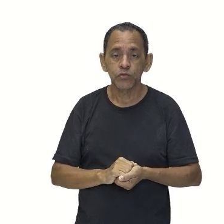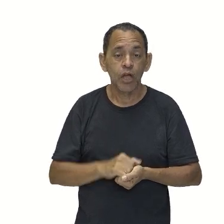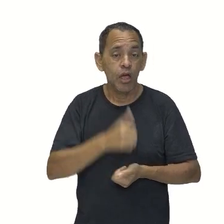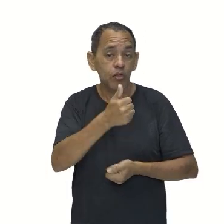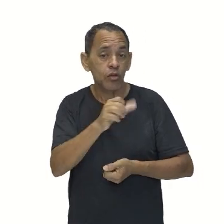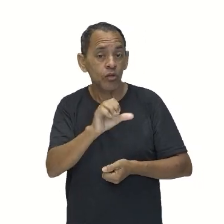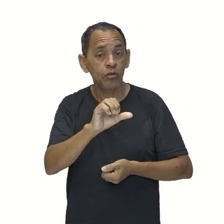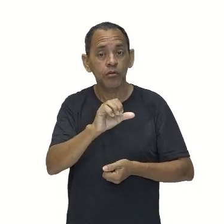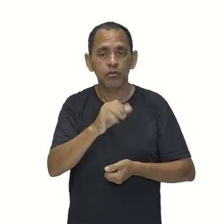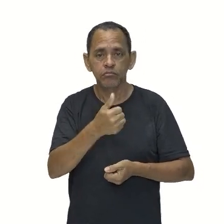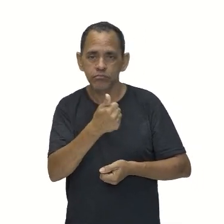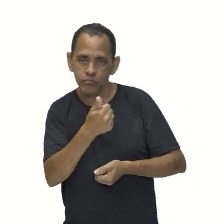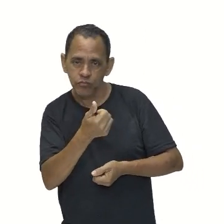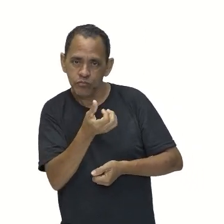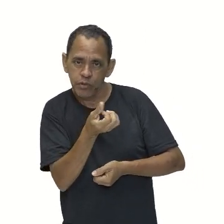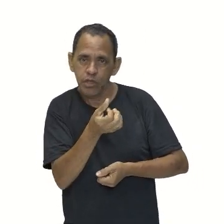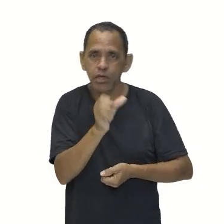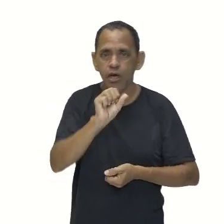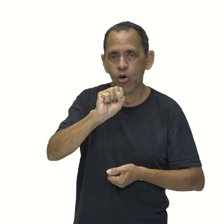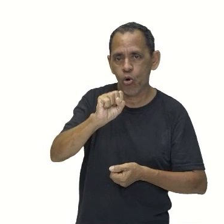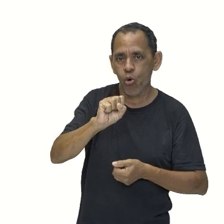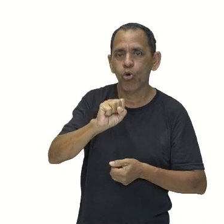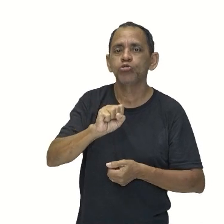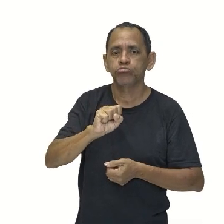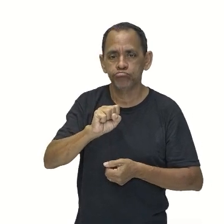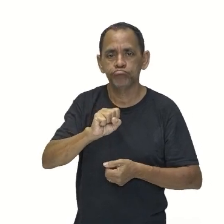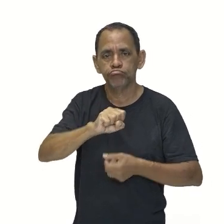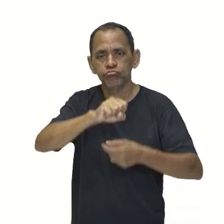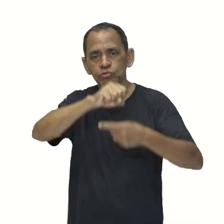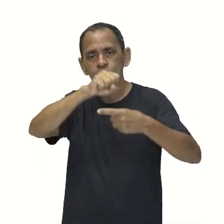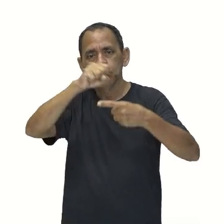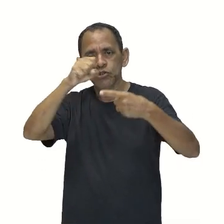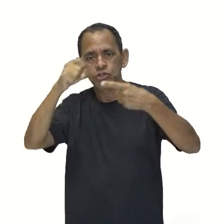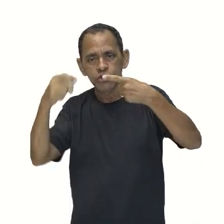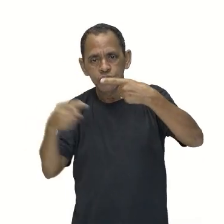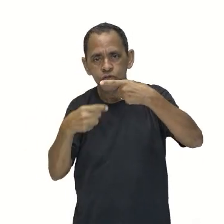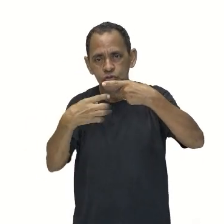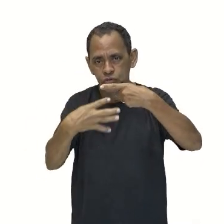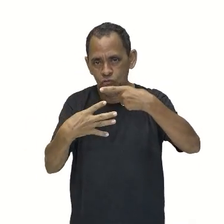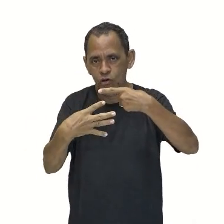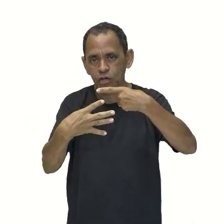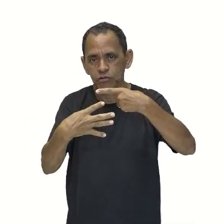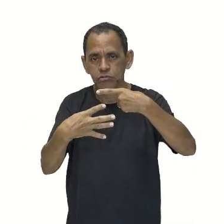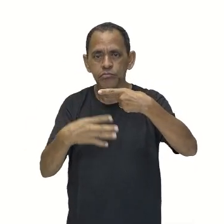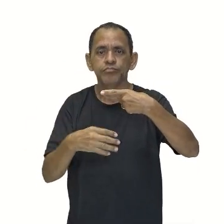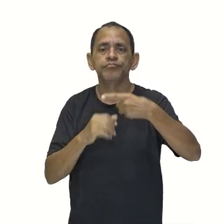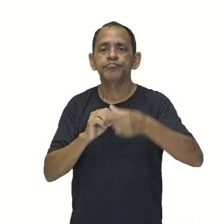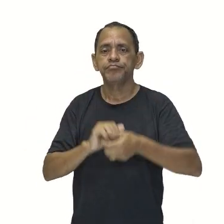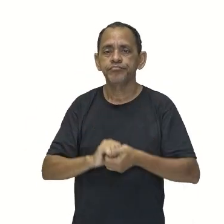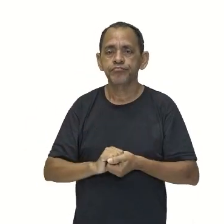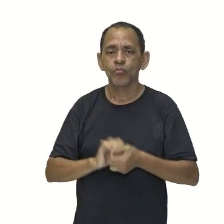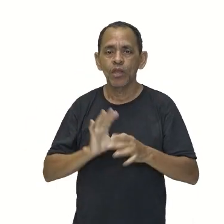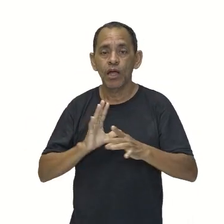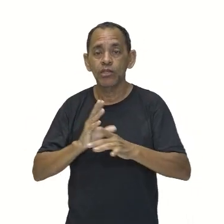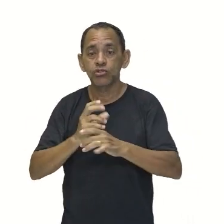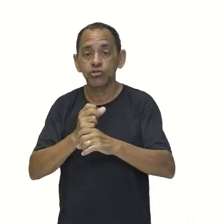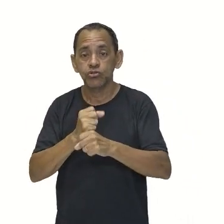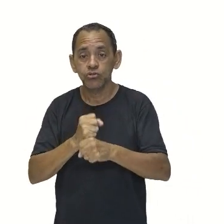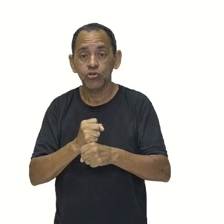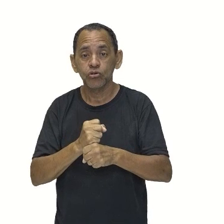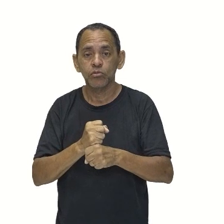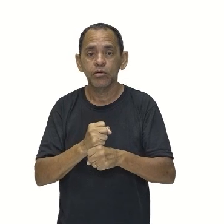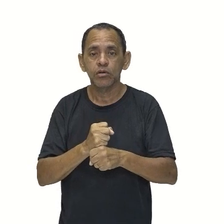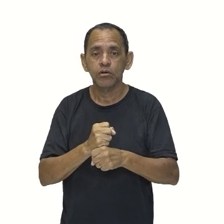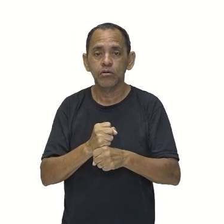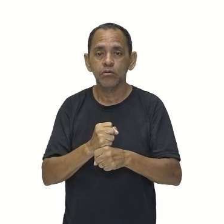168 dividido por 4. Então, 16 dividido por 4 dá 4, 4 vezes 4, 16, 16